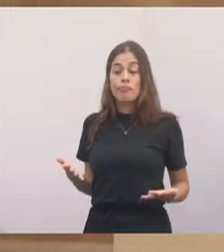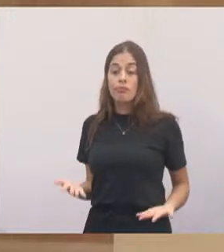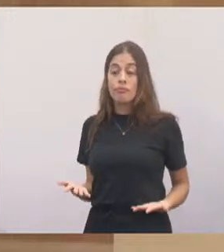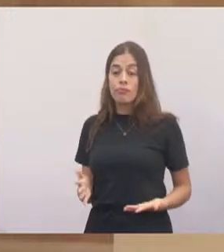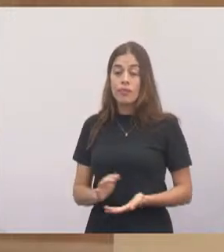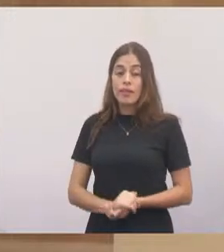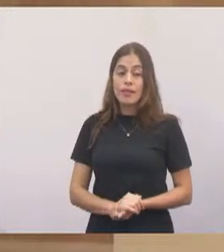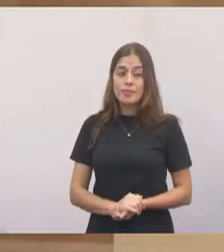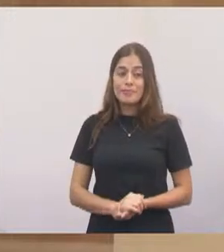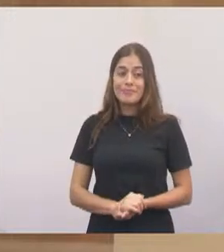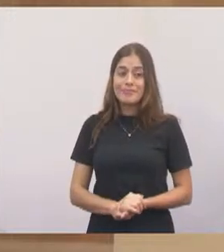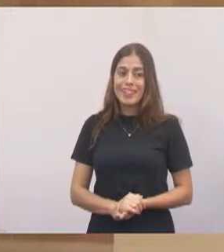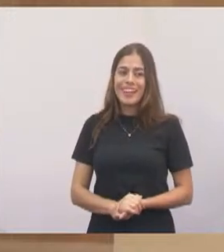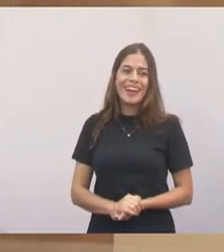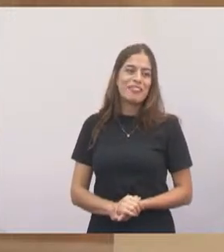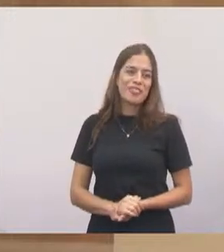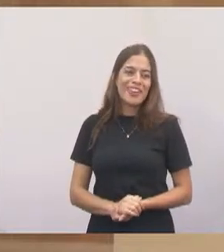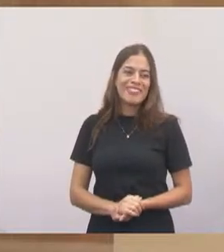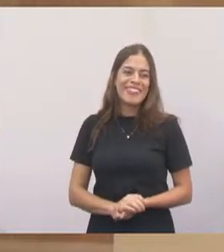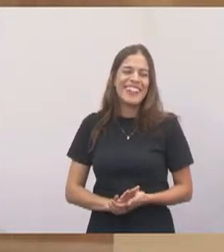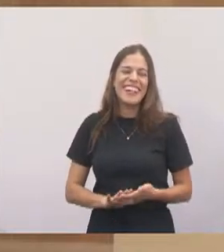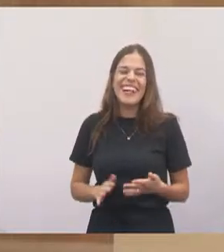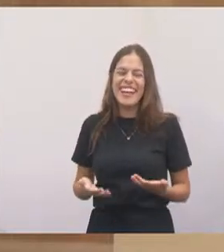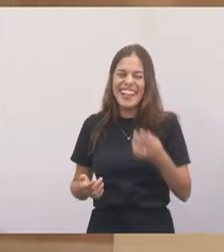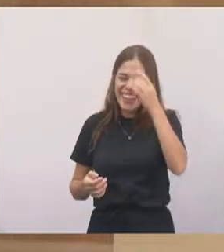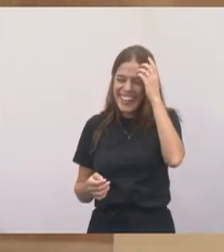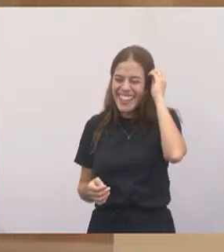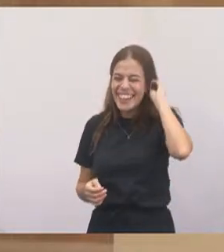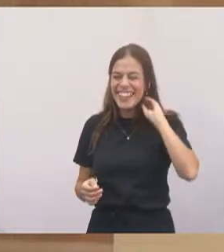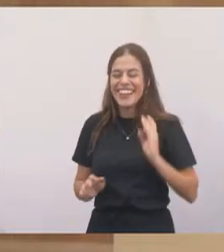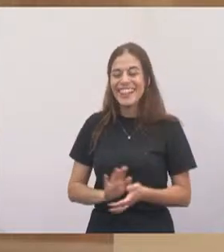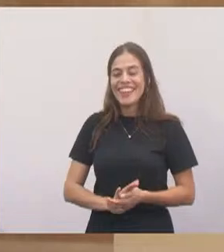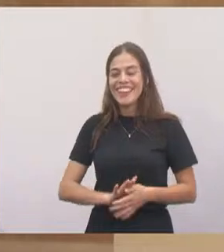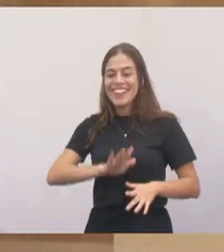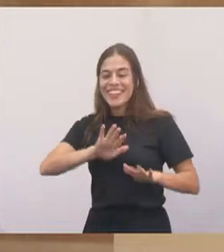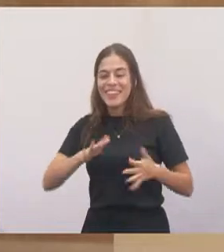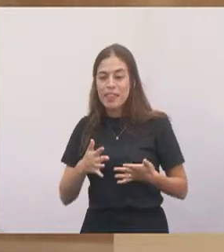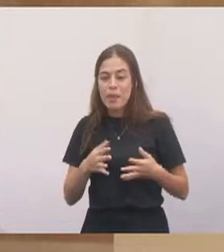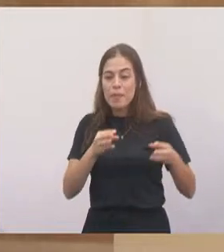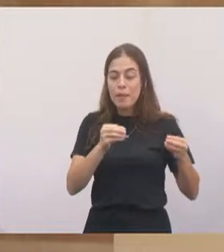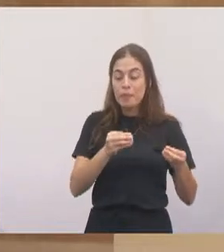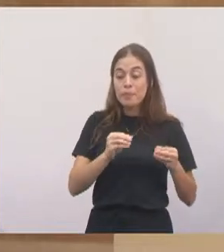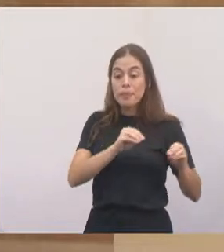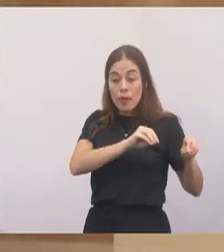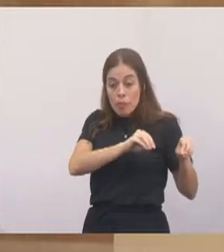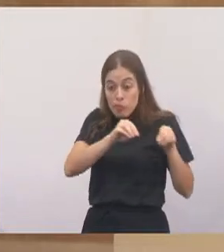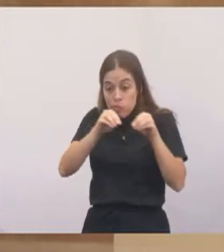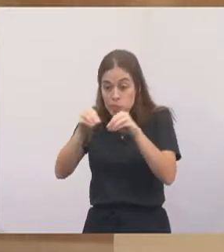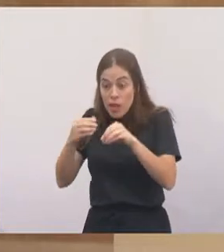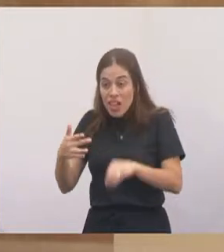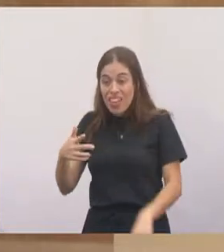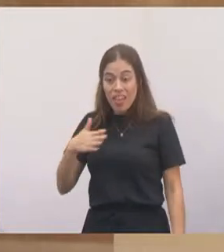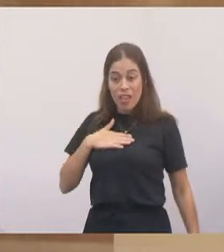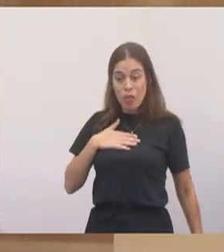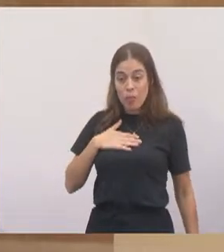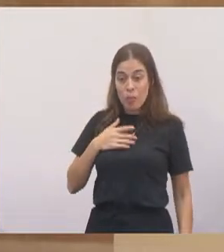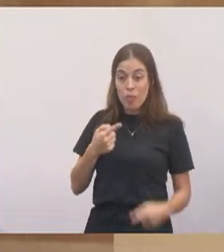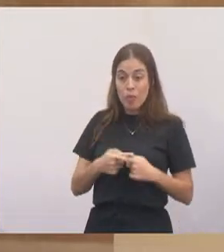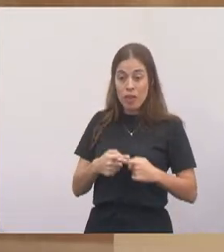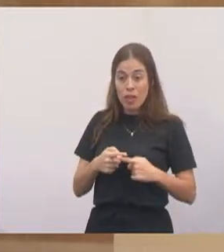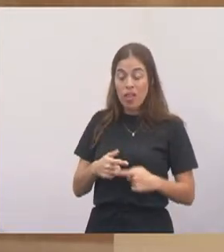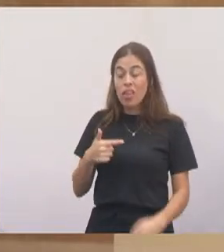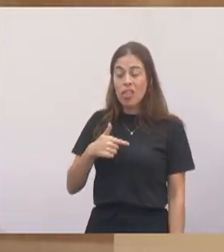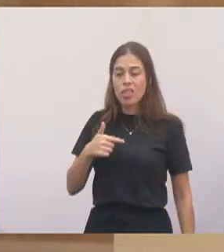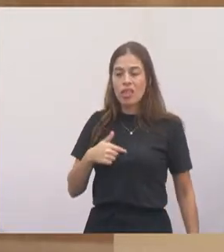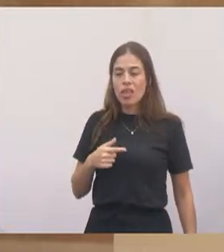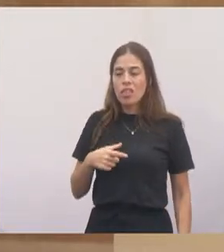Sendo que esse ato de recolhimento e tudo mais, as pessoas transferem para quem? Para eu que sou da causa animal, sendo que